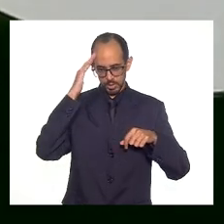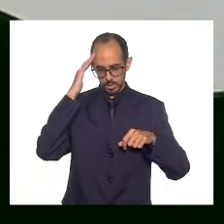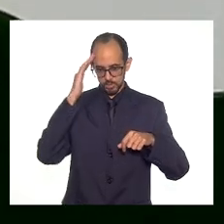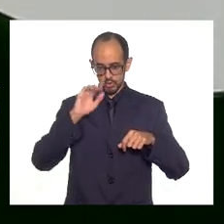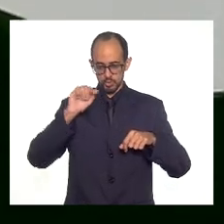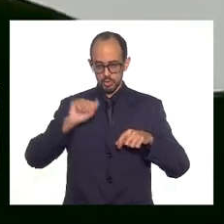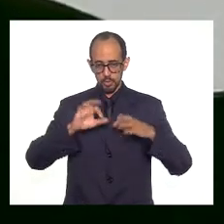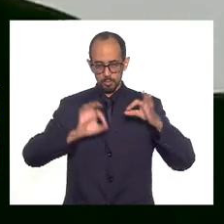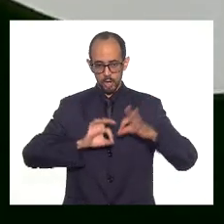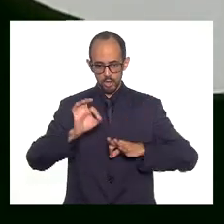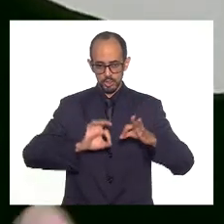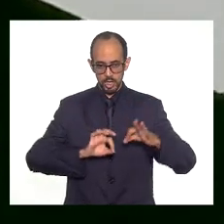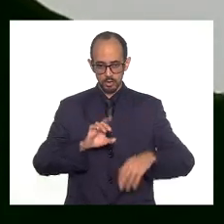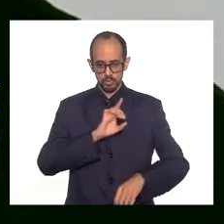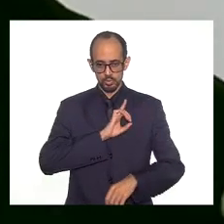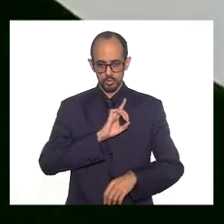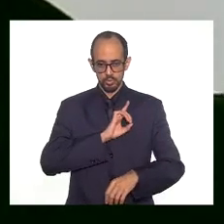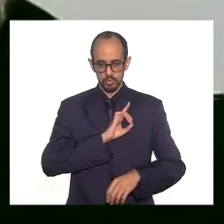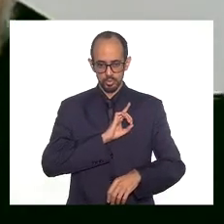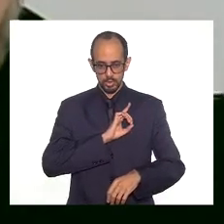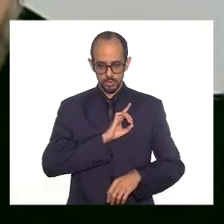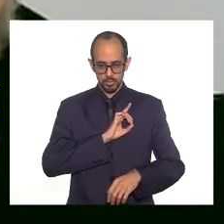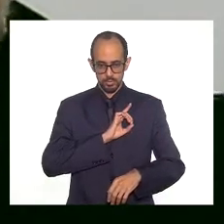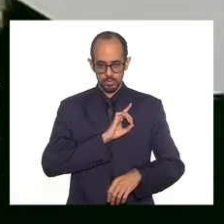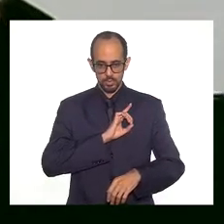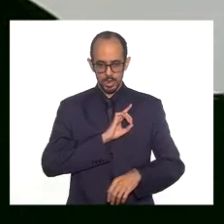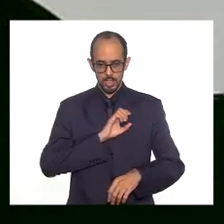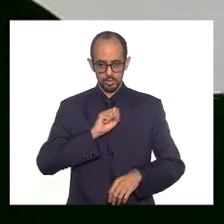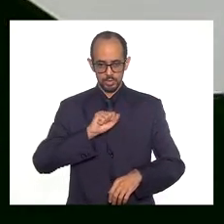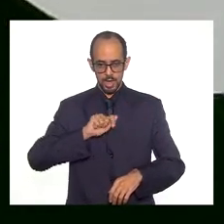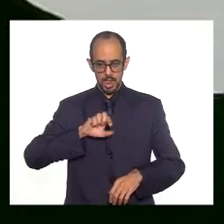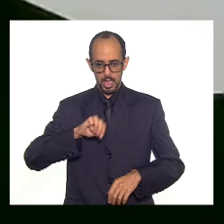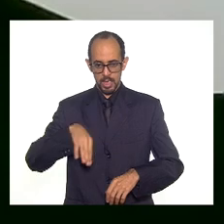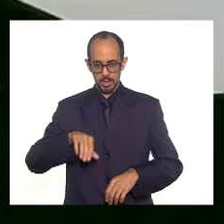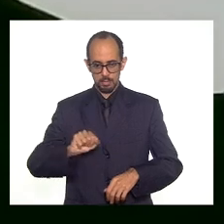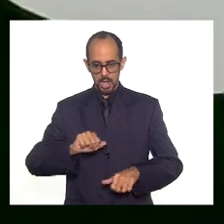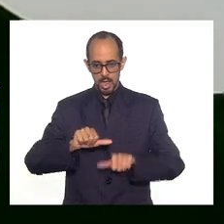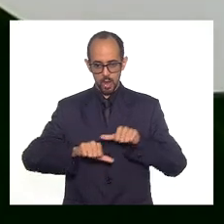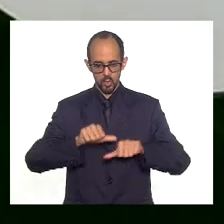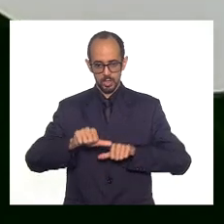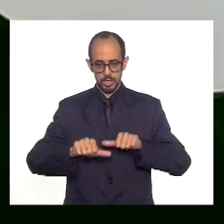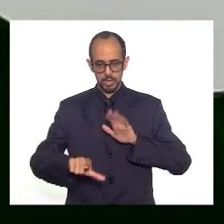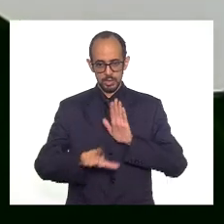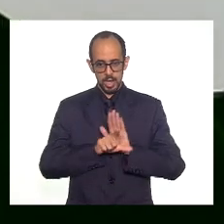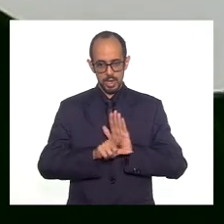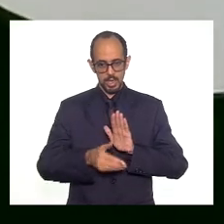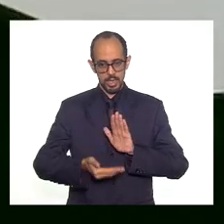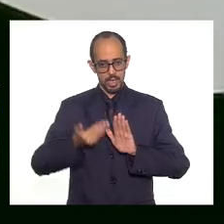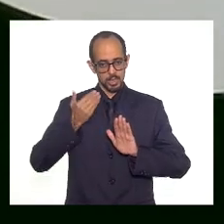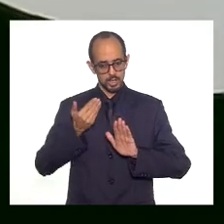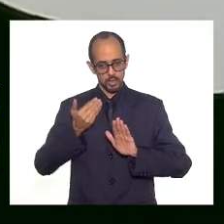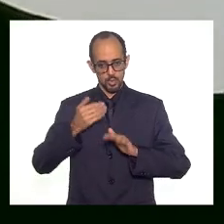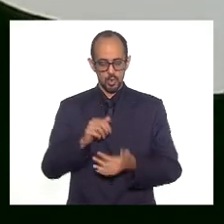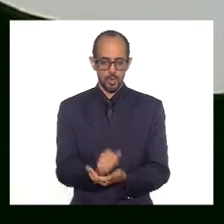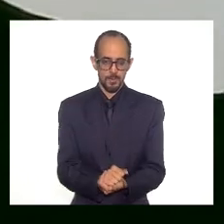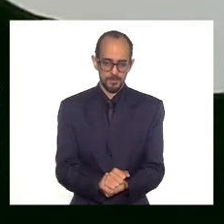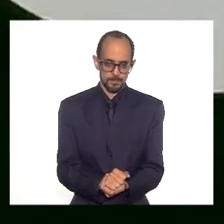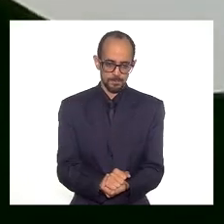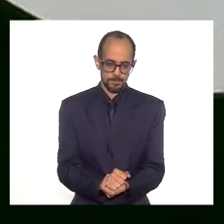Coronel Salema alterasse uma lei anterior. Nós já fizemos isso outras vezes para manter